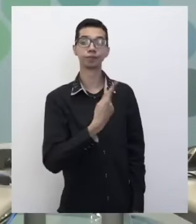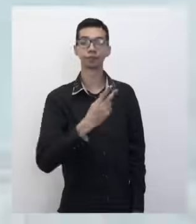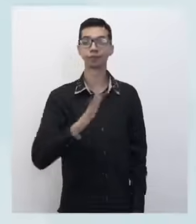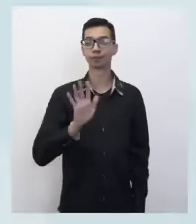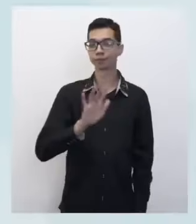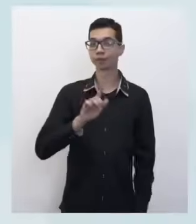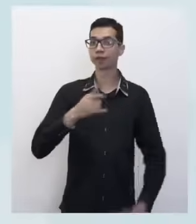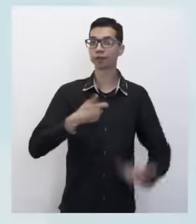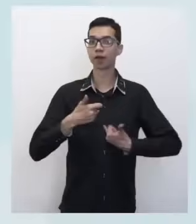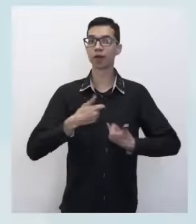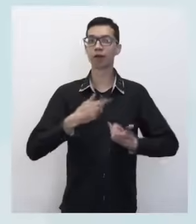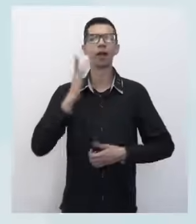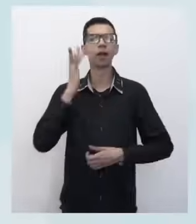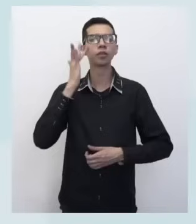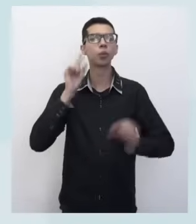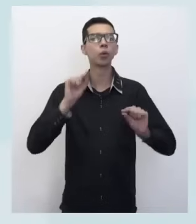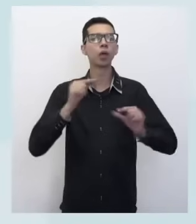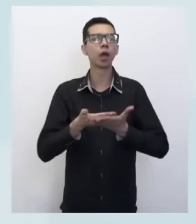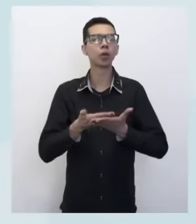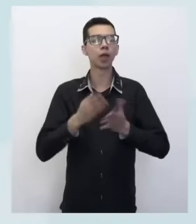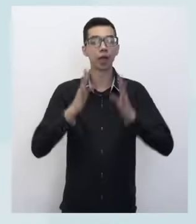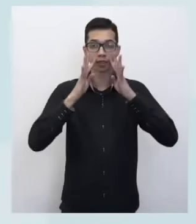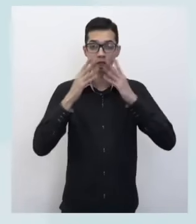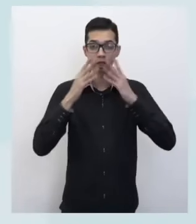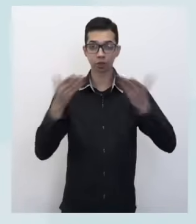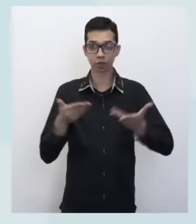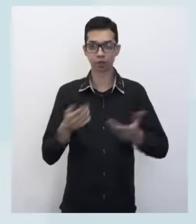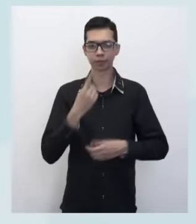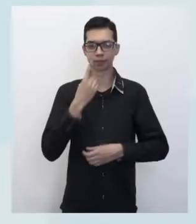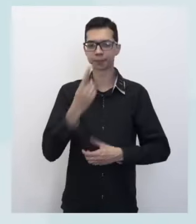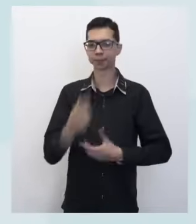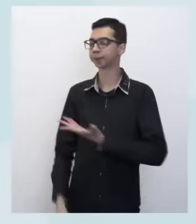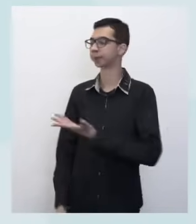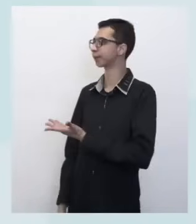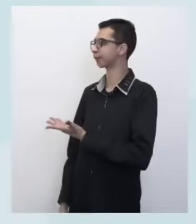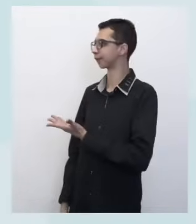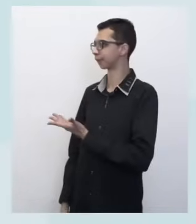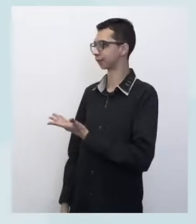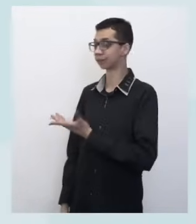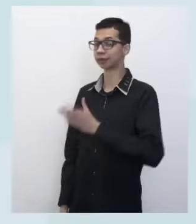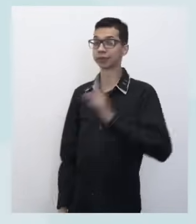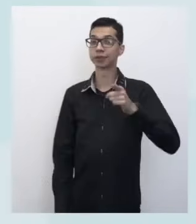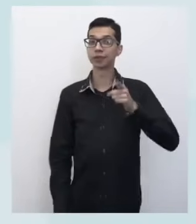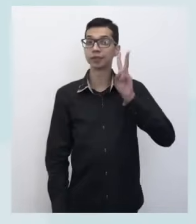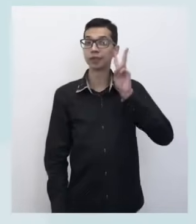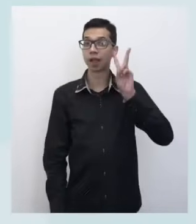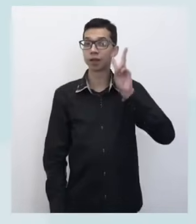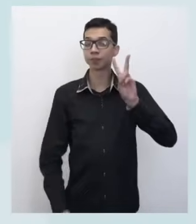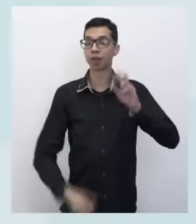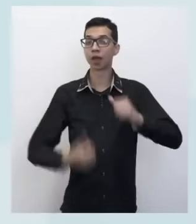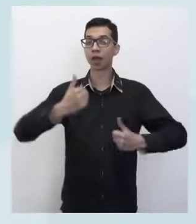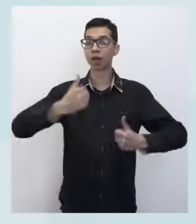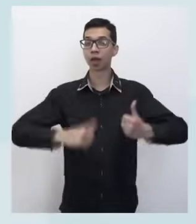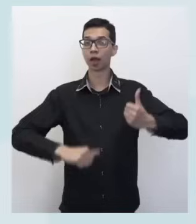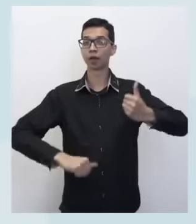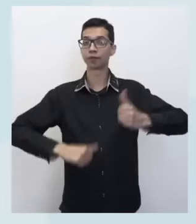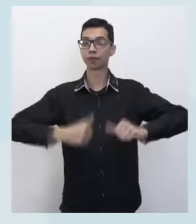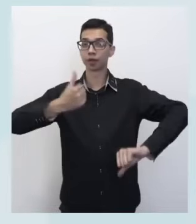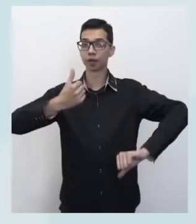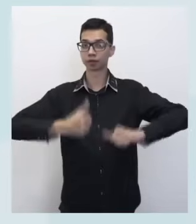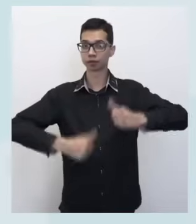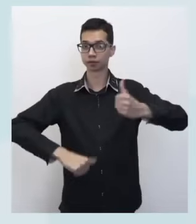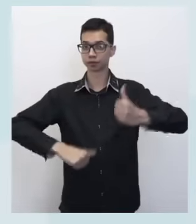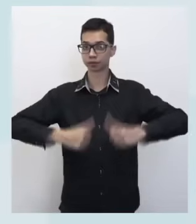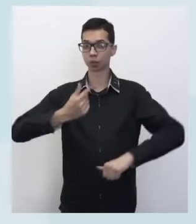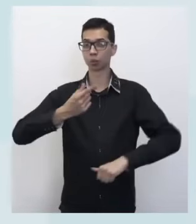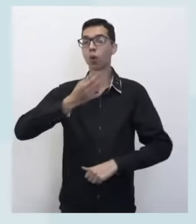achou da aula que acabou de assistir. Tem aí o endereço. Lembrando, né, que esse momento de avaliação é um momento de muita responsabilidade. O